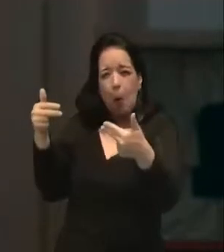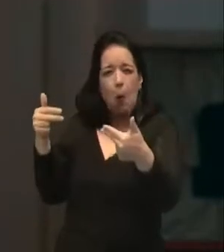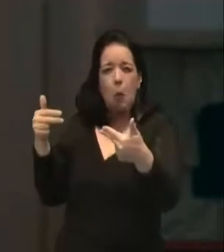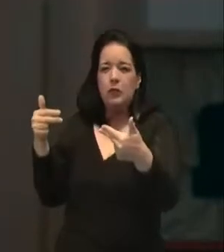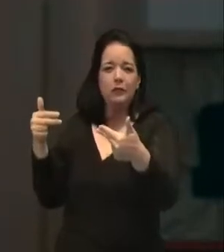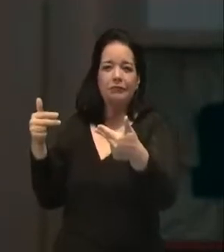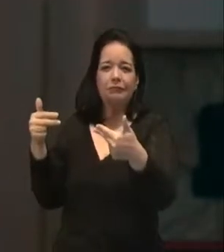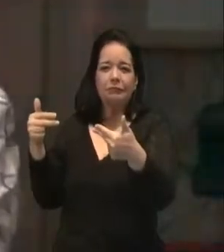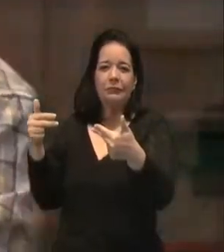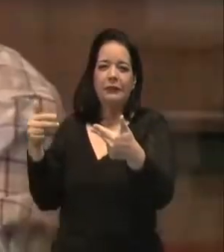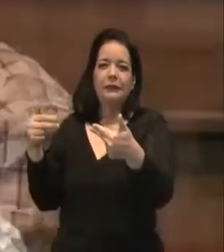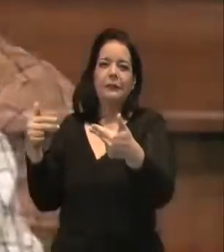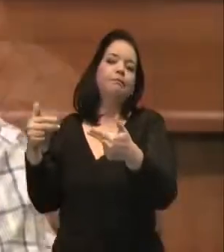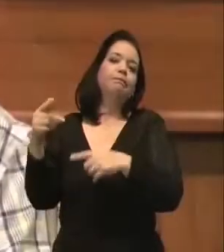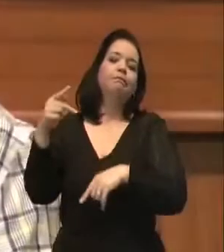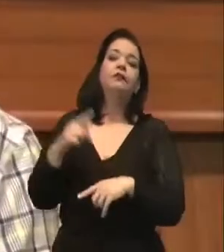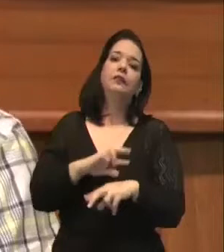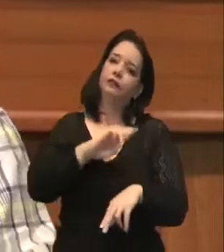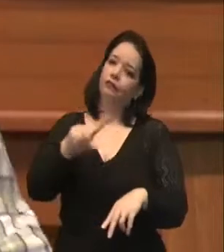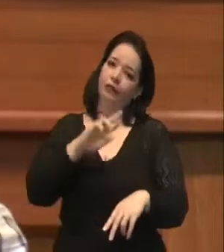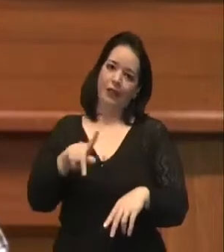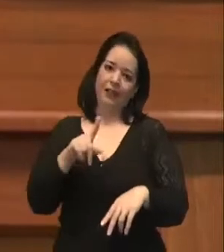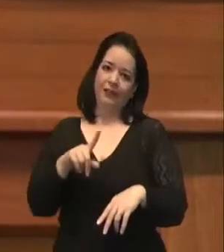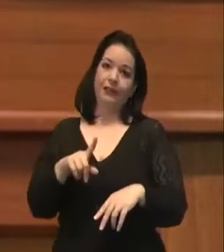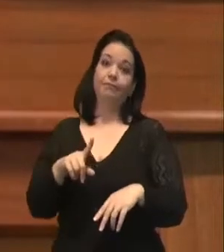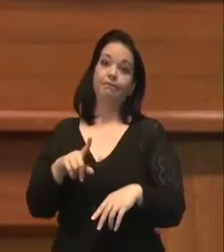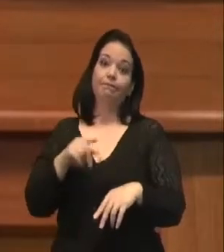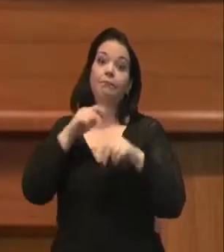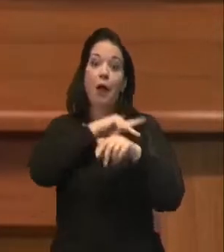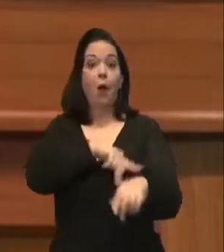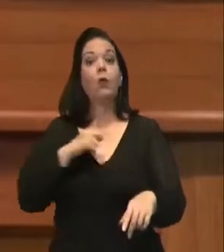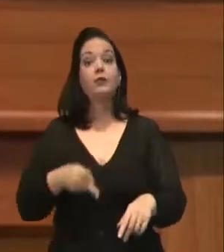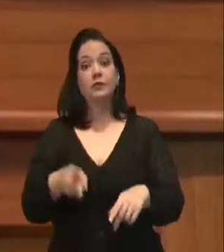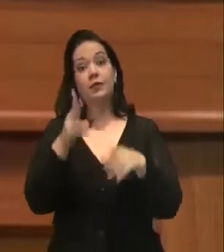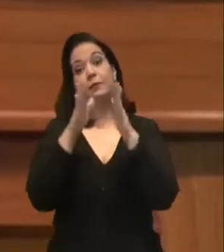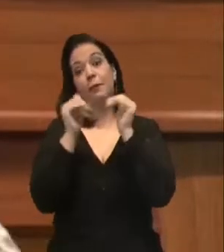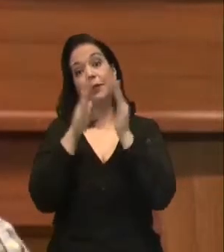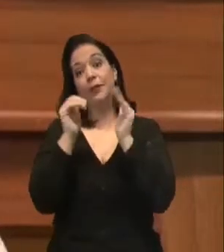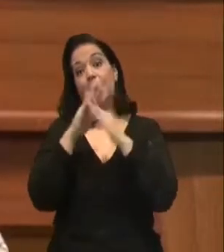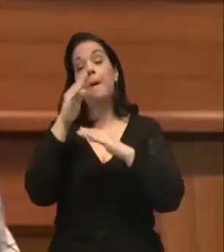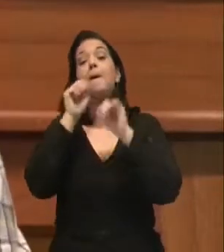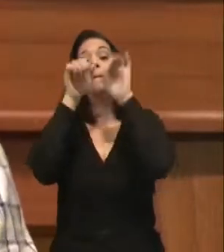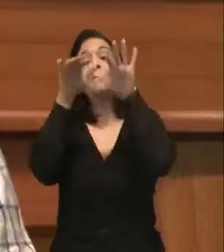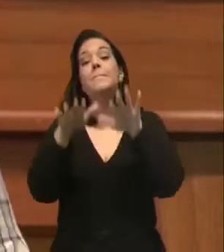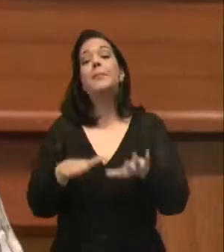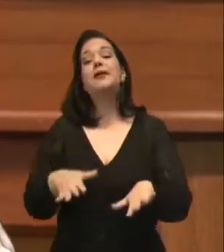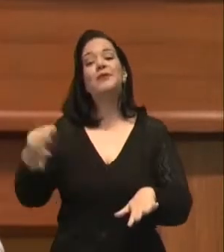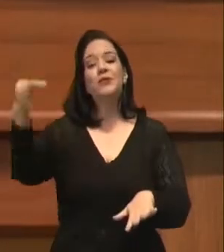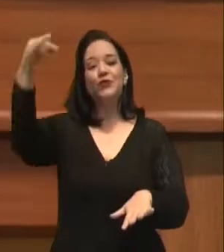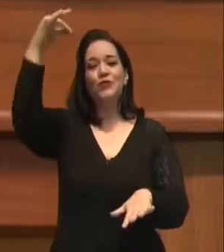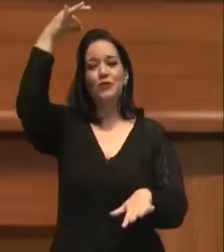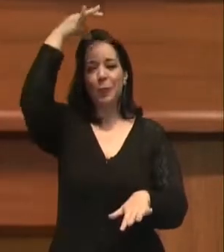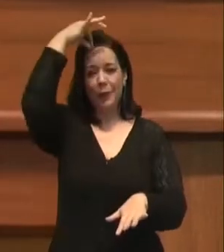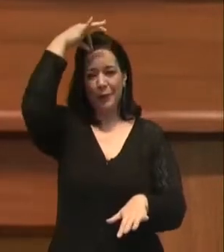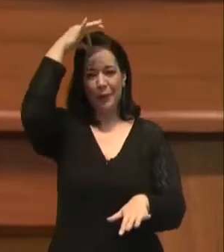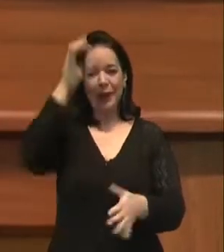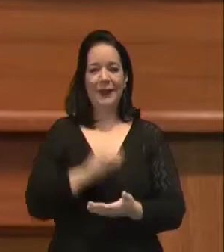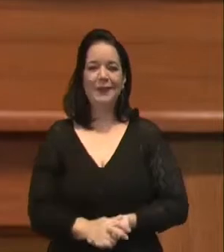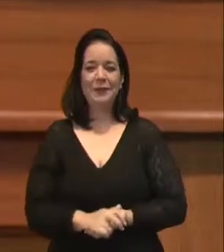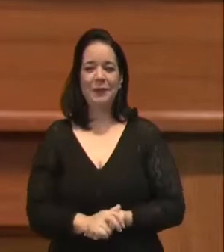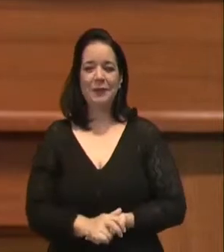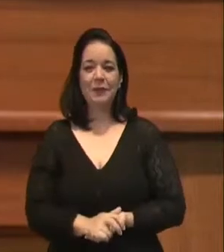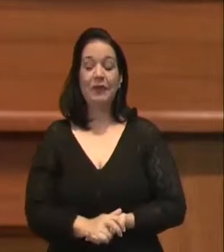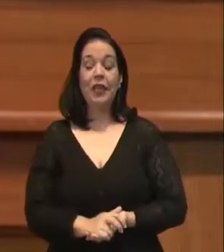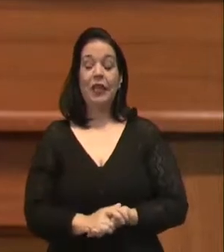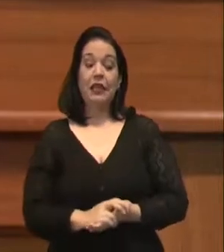espirituais. Paulo sempre pediu bênçãos espirituais. E ao orar aqui para os Efésios, ele